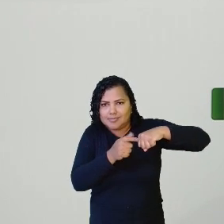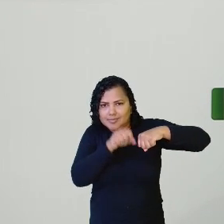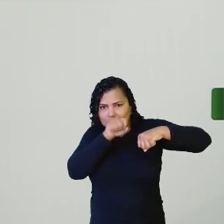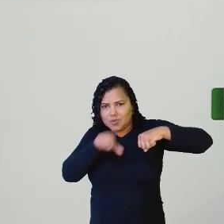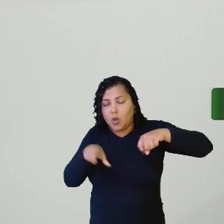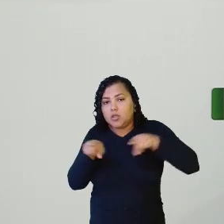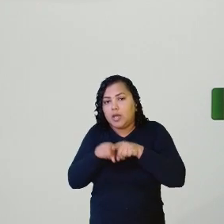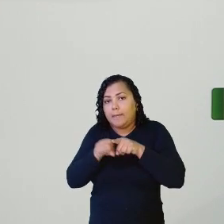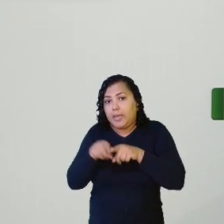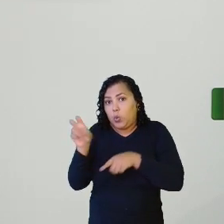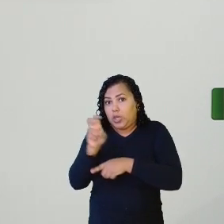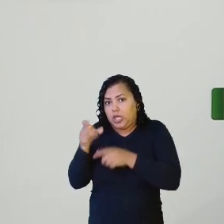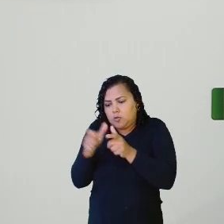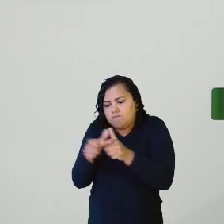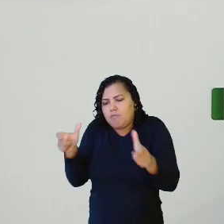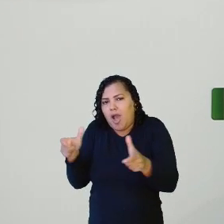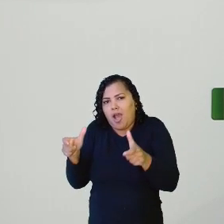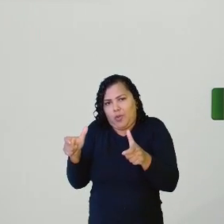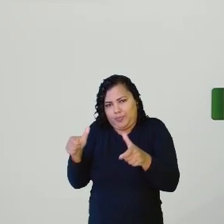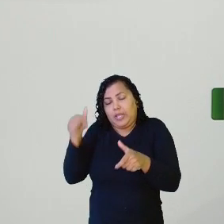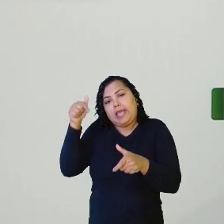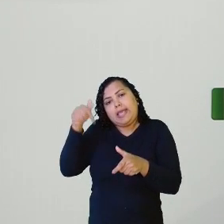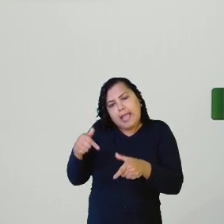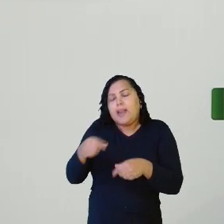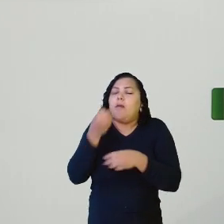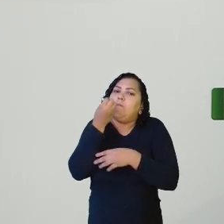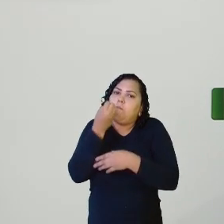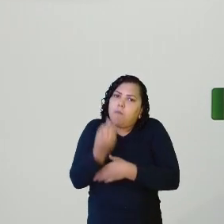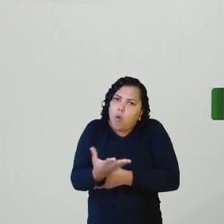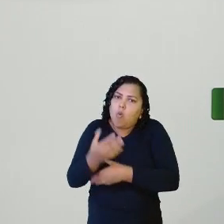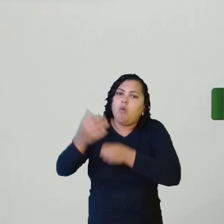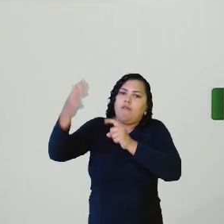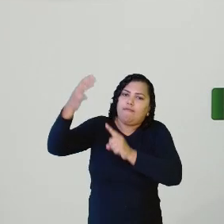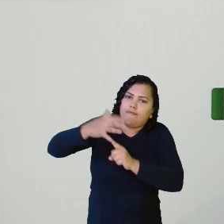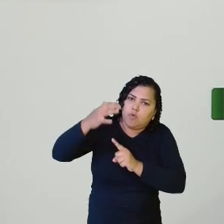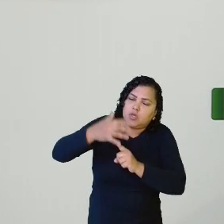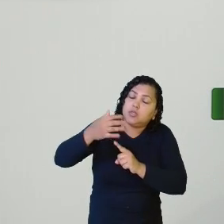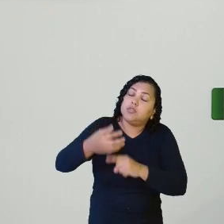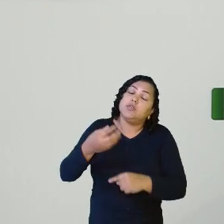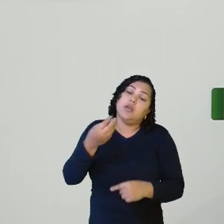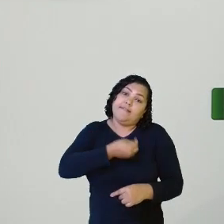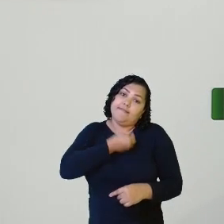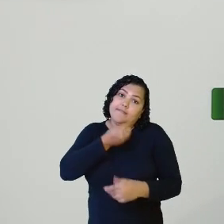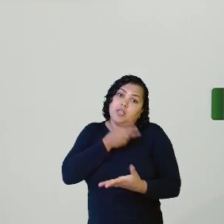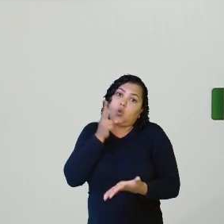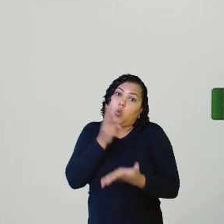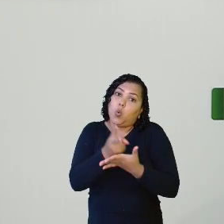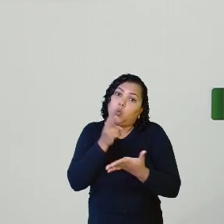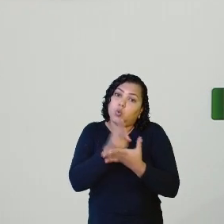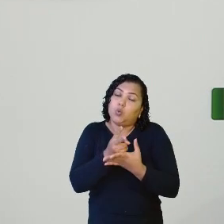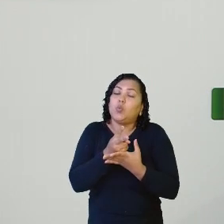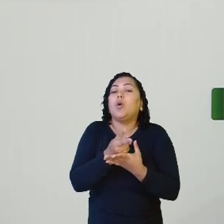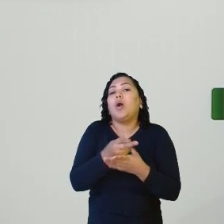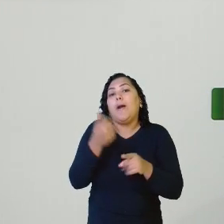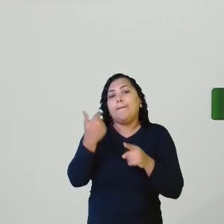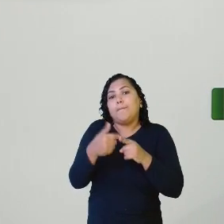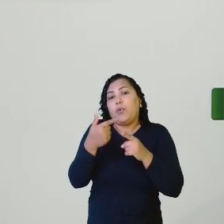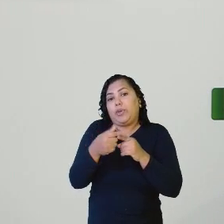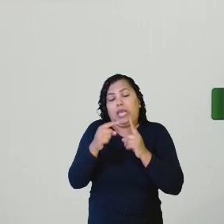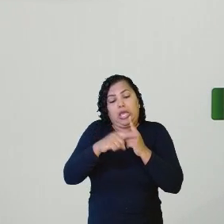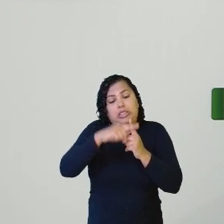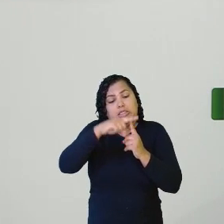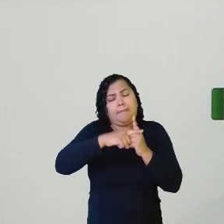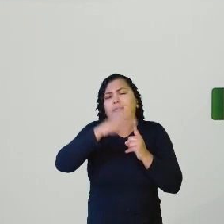do Sol. Por conta disso, ele tem condições favoráveis à sobrevivência, pela proximidade do Sol, pois nem é tão